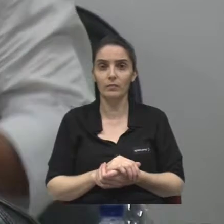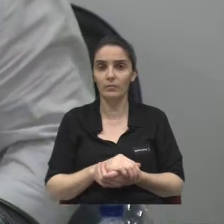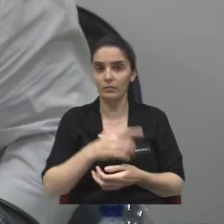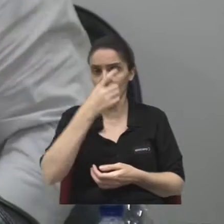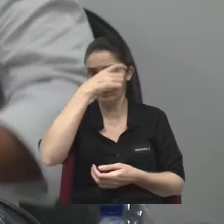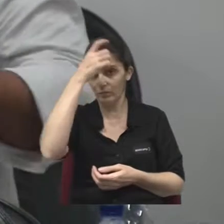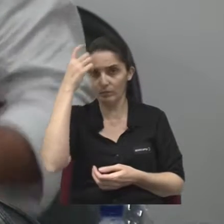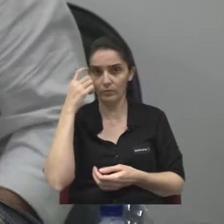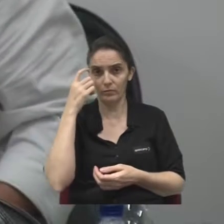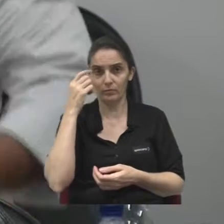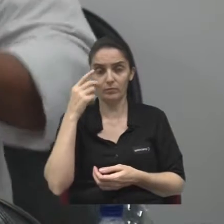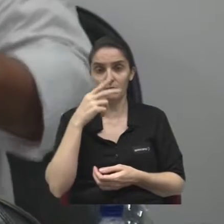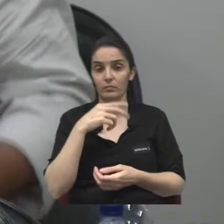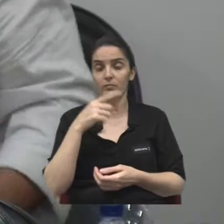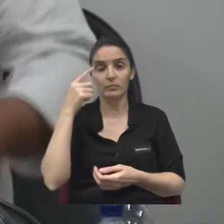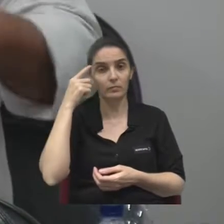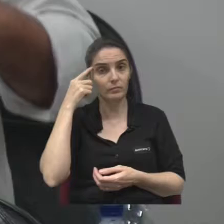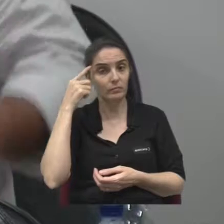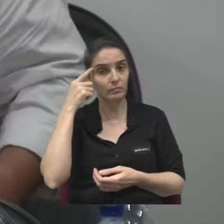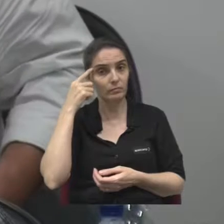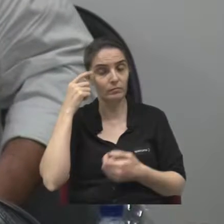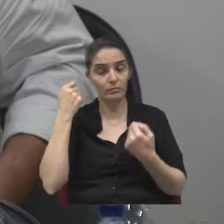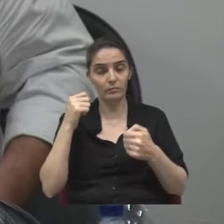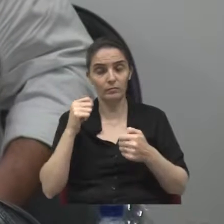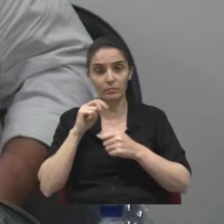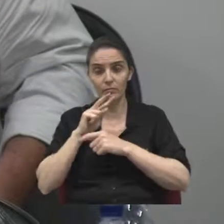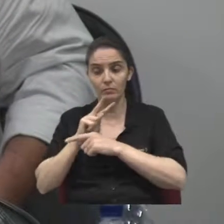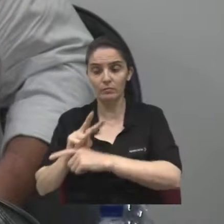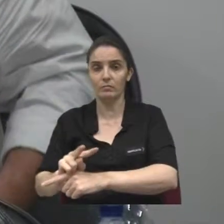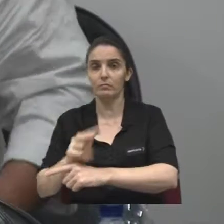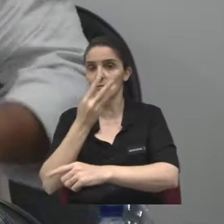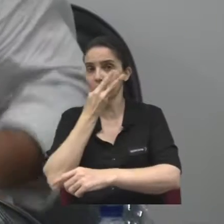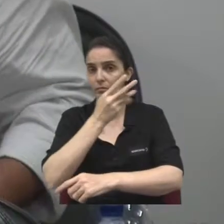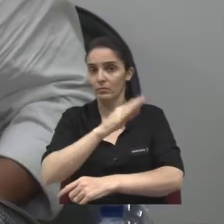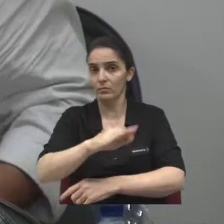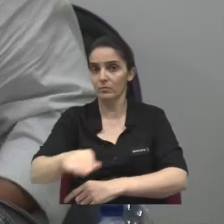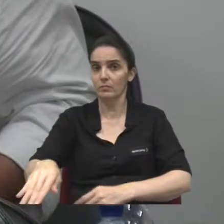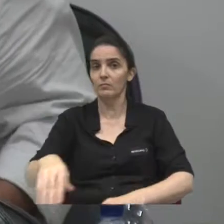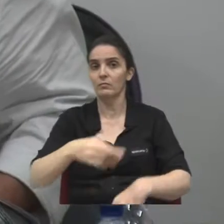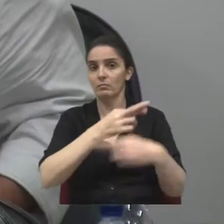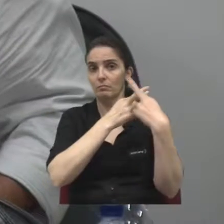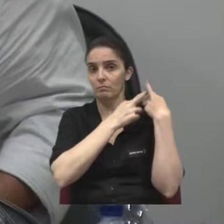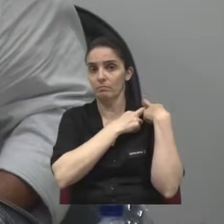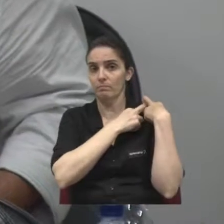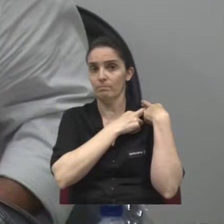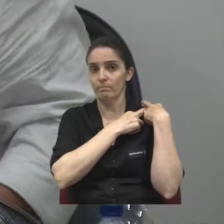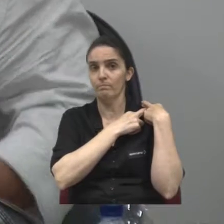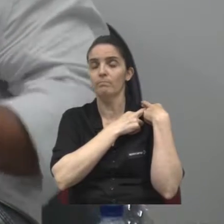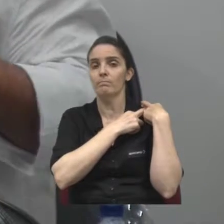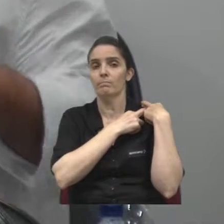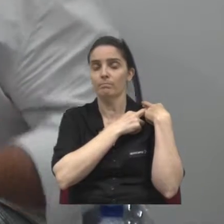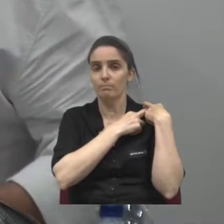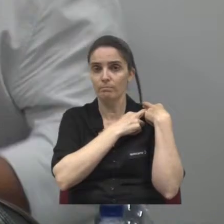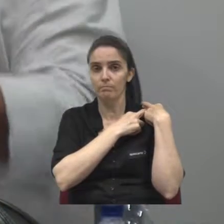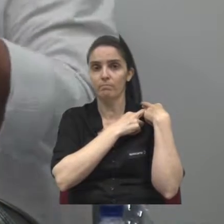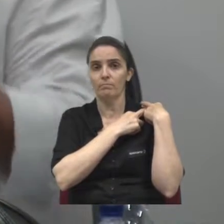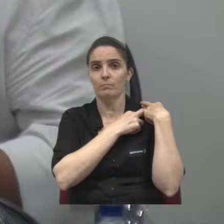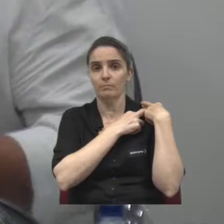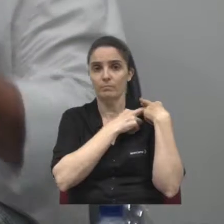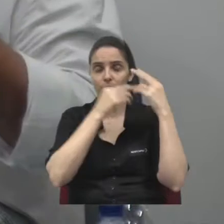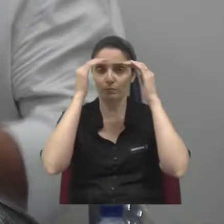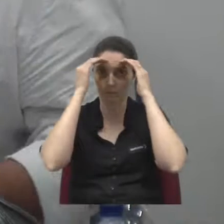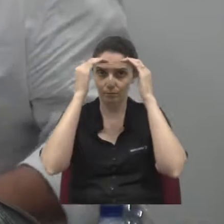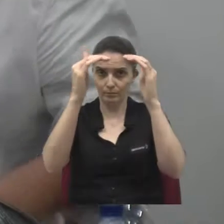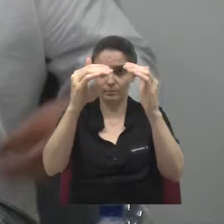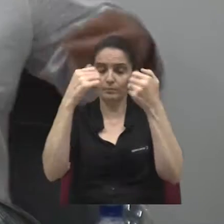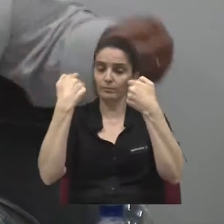que tratar as crianças, as pessoas com respeito. Em primeiro lugar, respeito. Então, nós temos que tratar aquelas